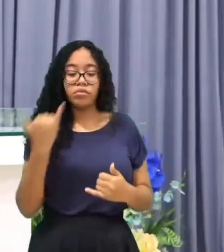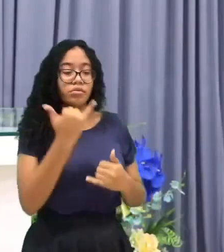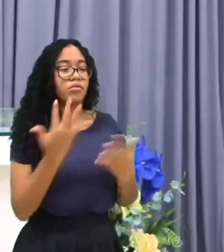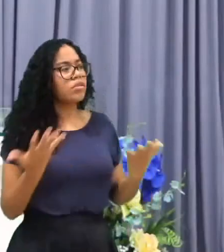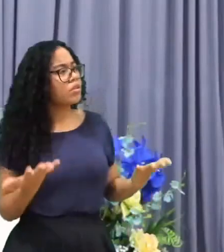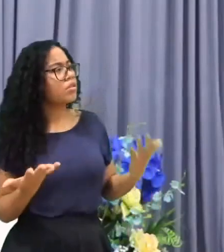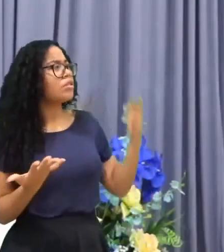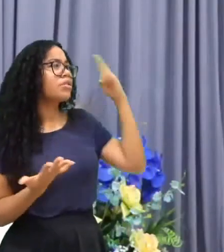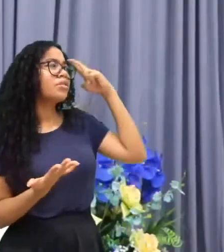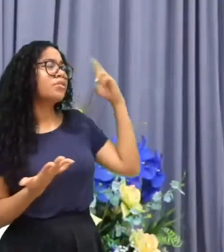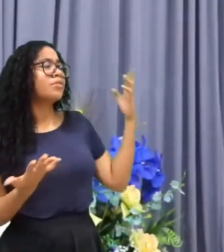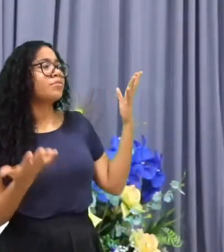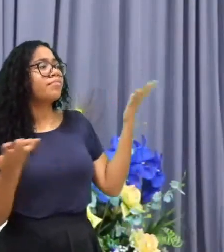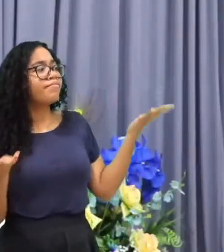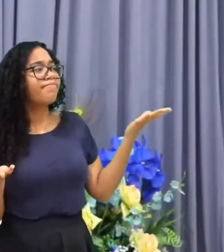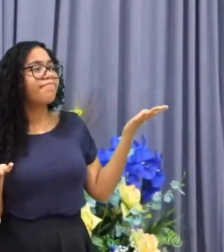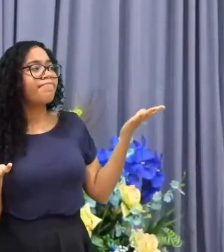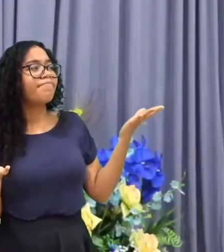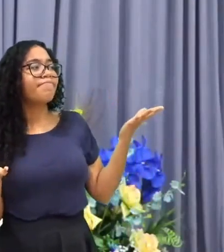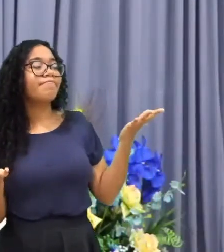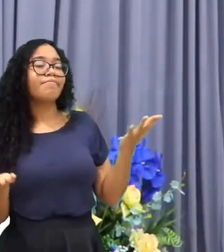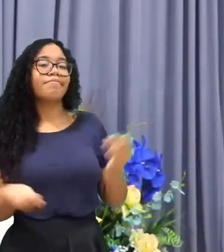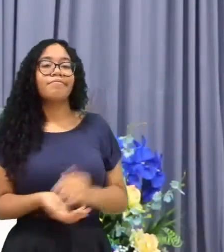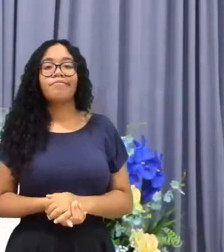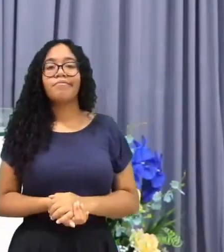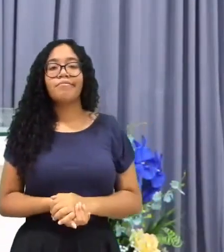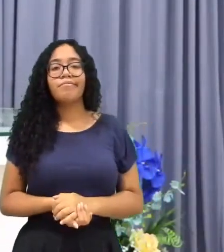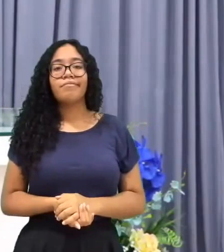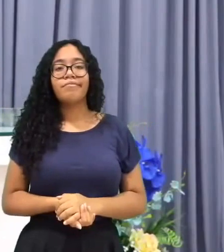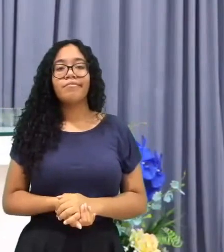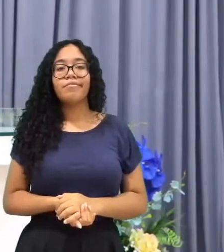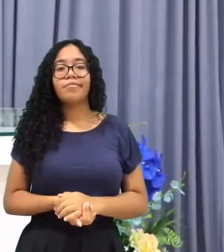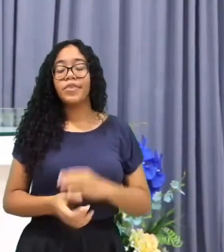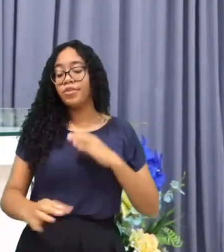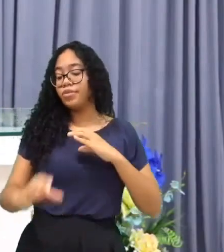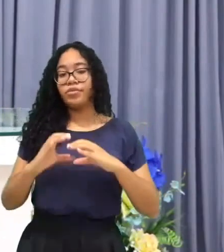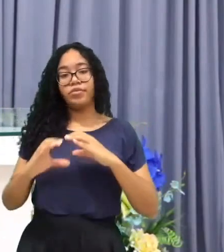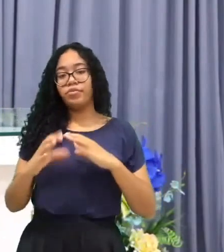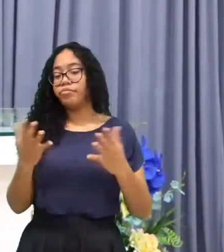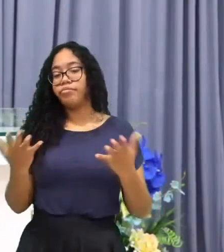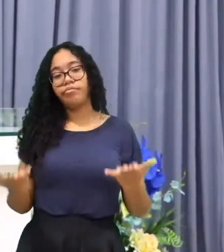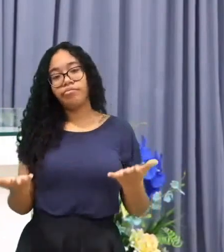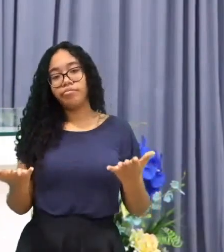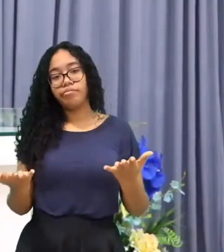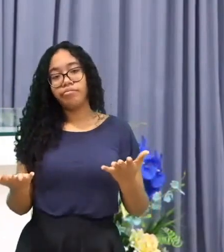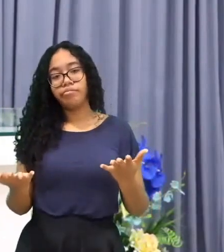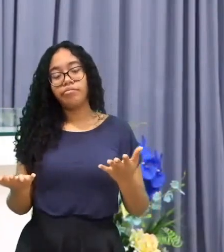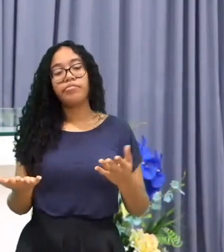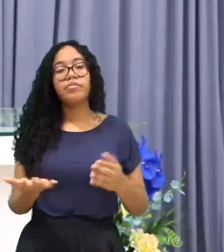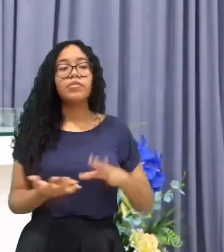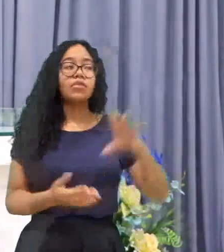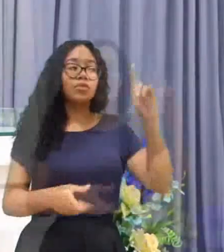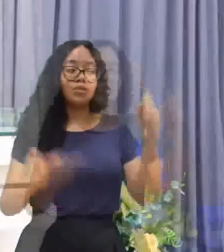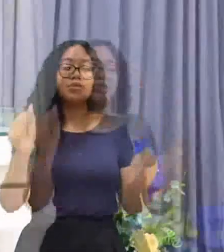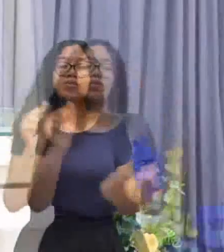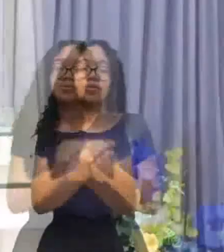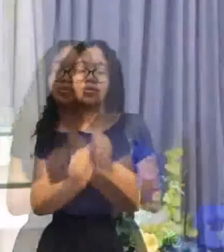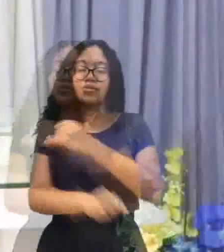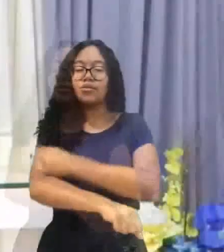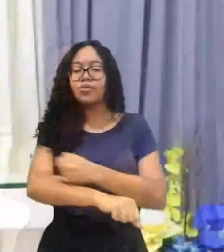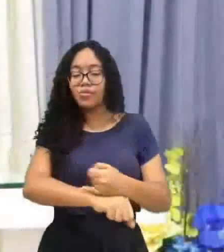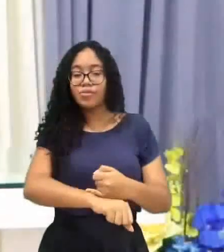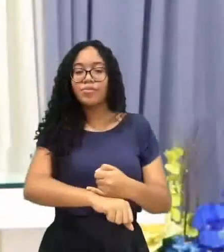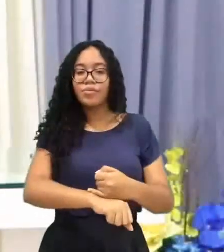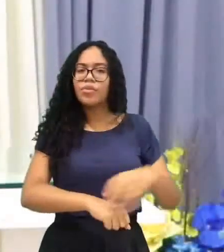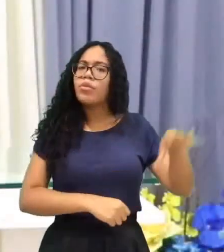Jacó. Mesmo que não fosse esse diálogo, mas o Senhor estava lá. Aleluia! Ouvindo,